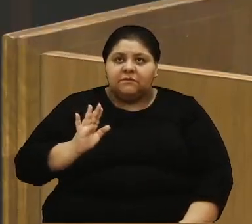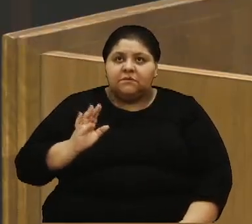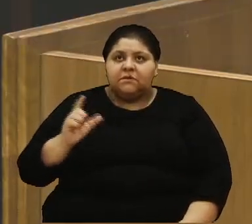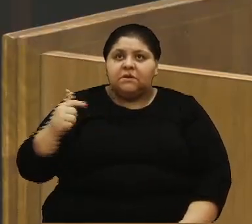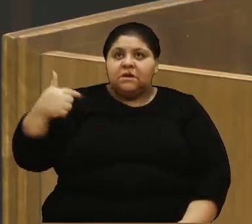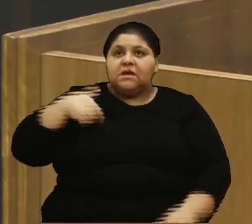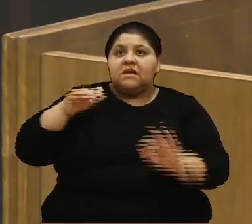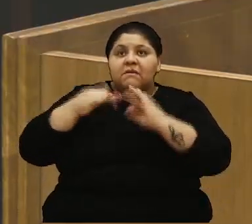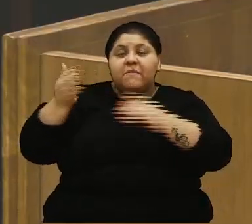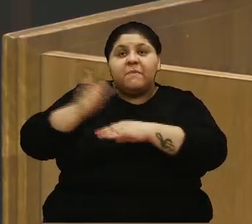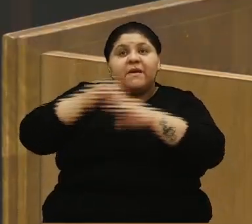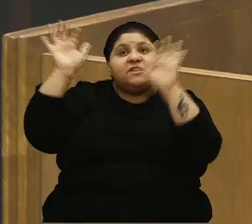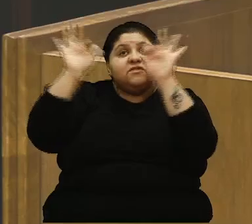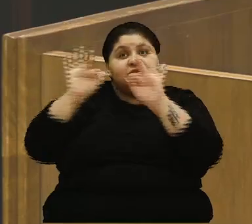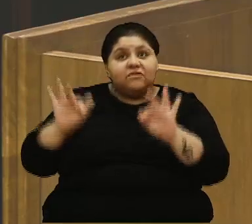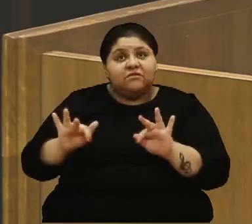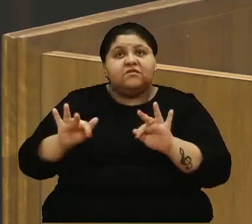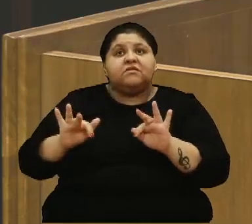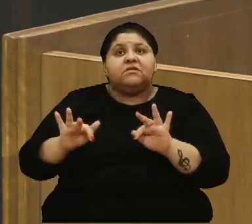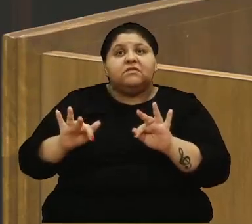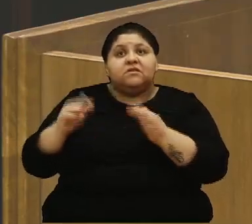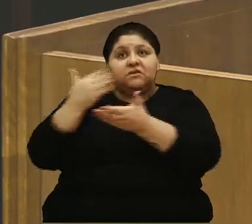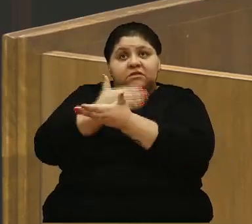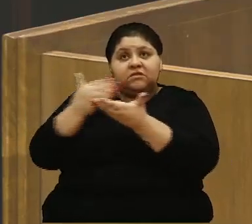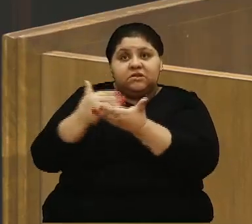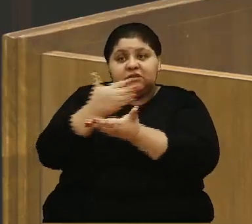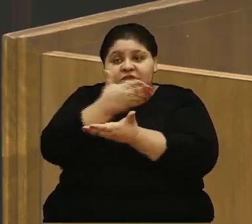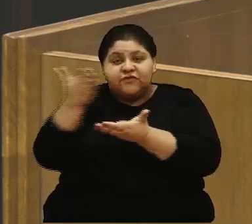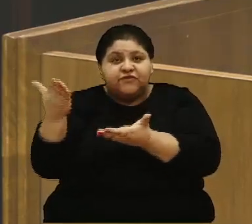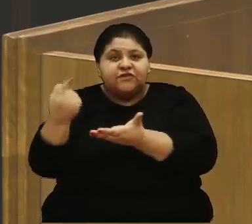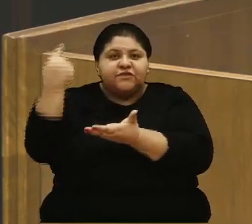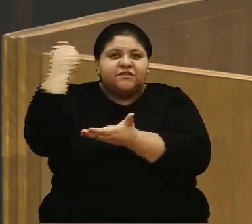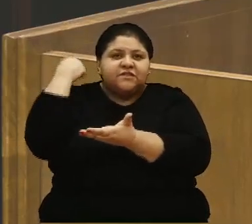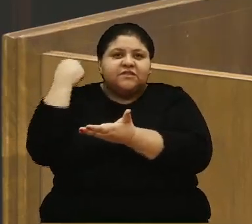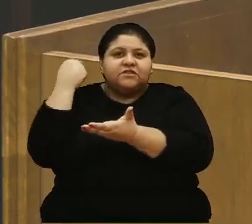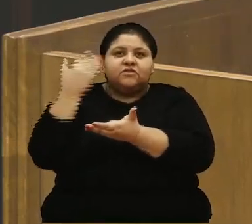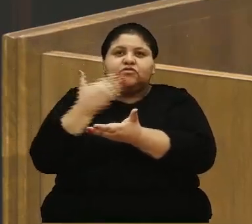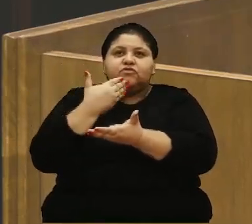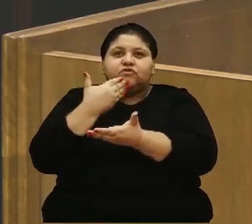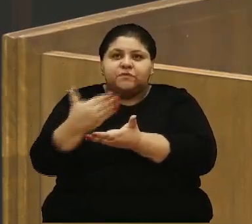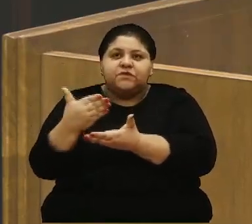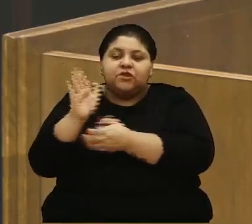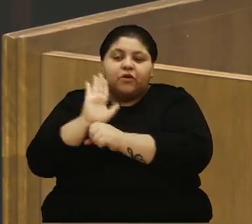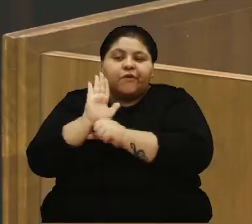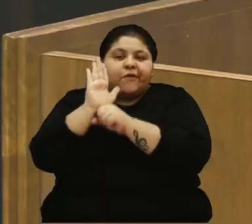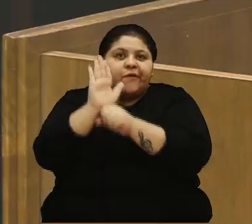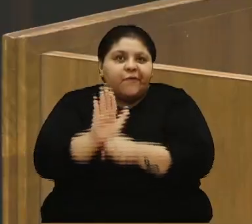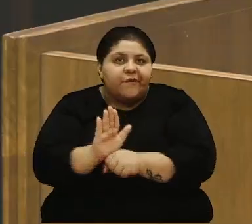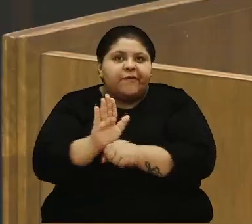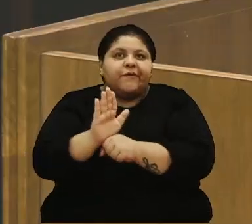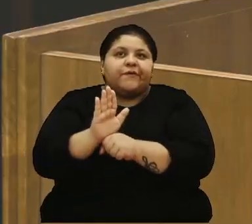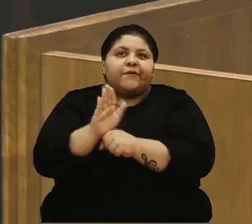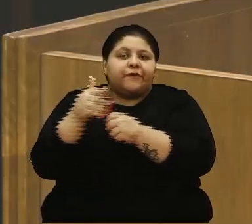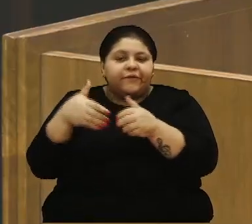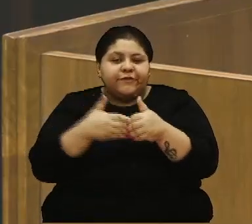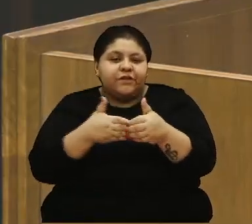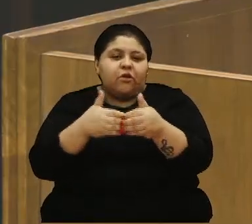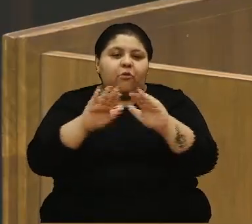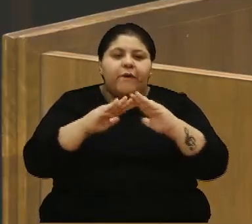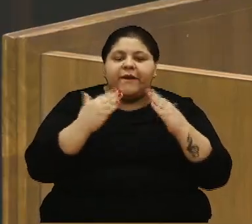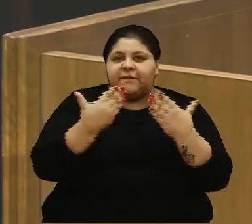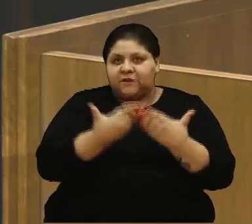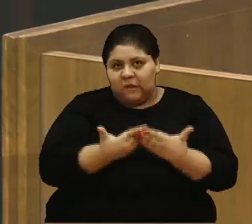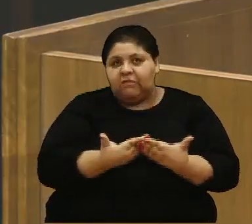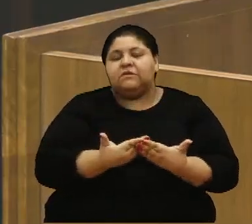família é muito mais feliz pelas iniciativas de vocês lá atrás, de nos orientarem, de encaminharem, de acompanharem na escola.